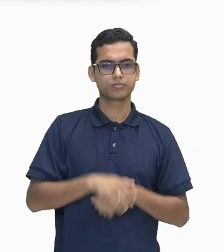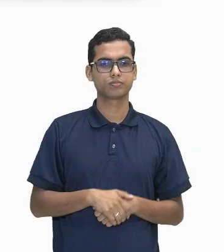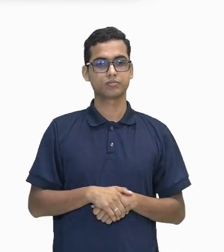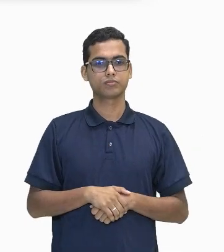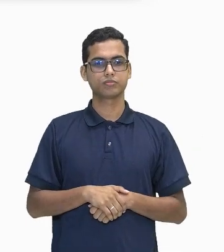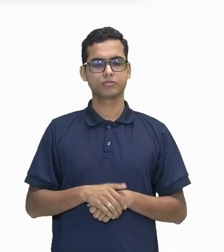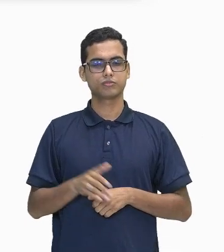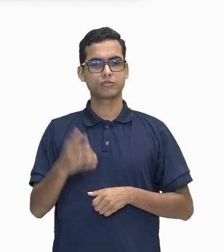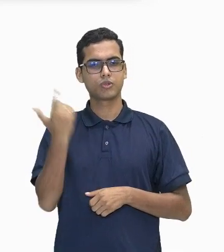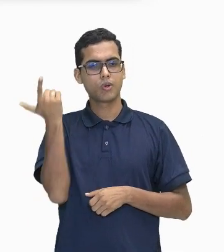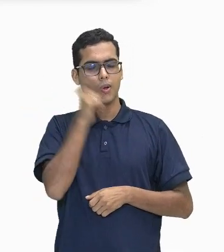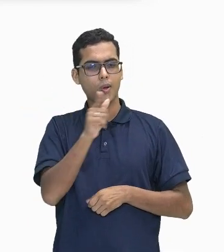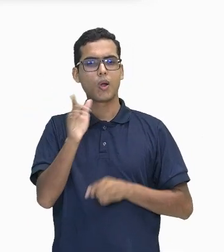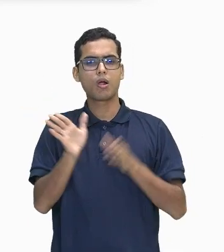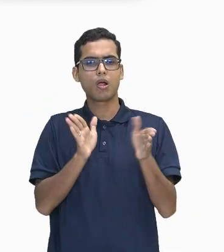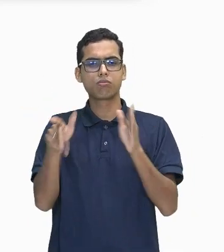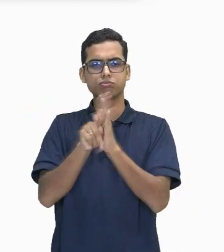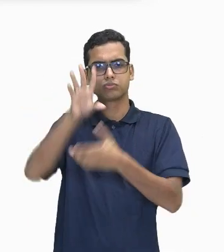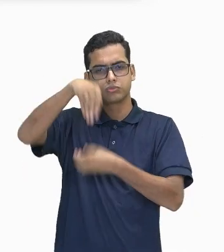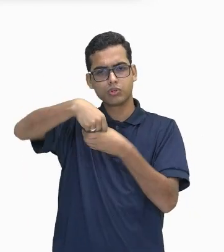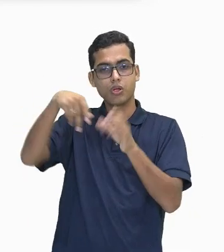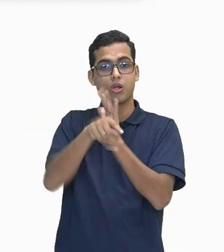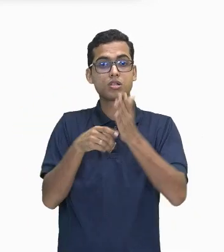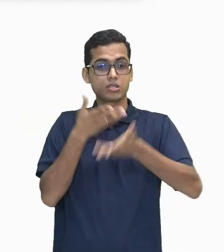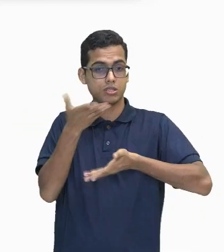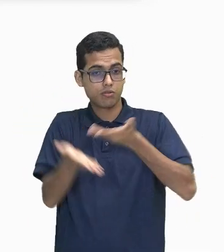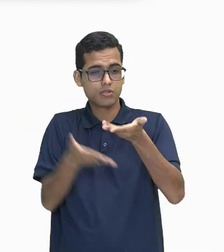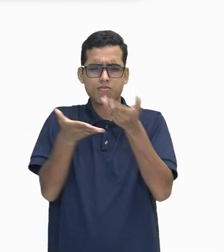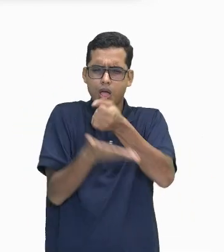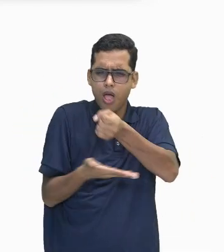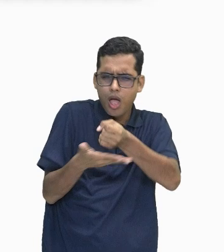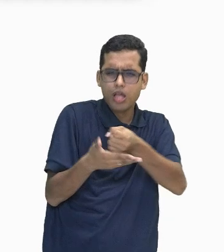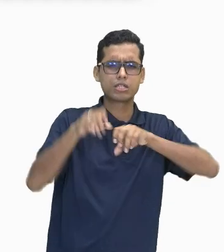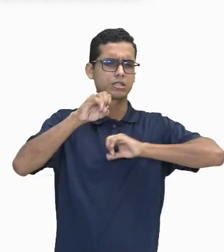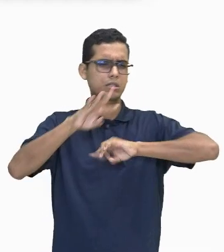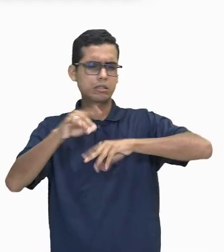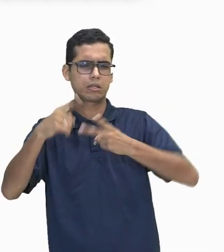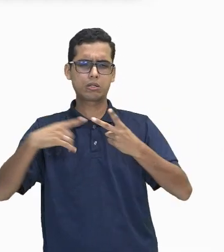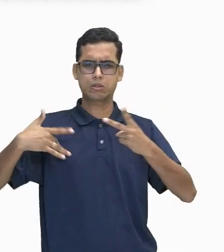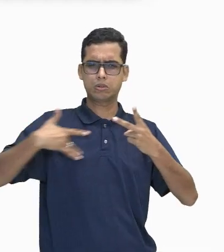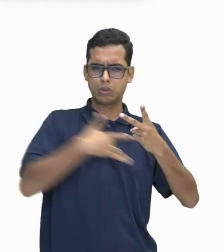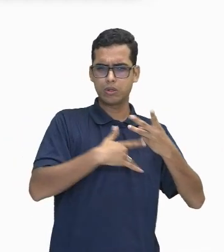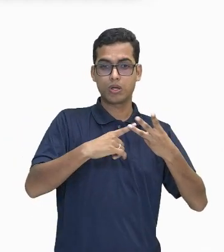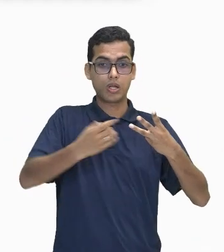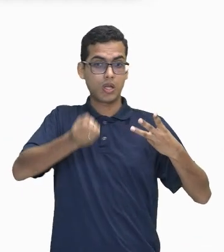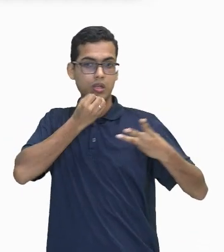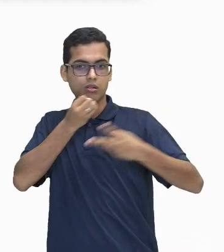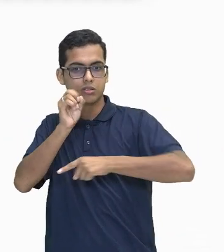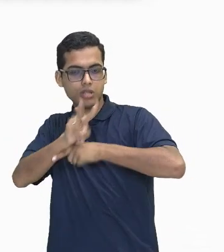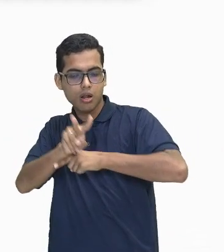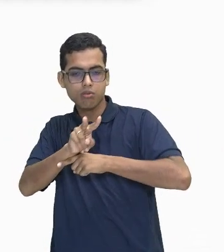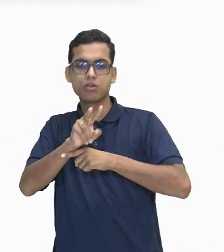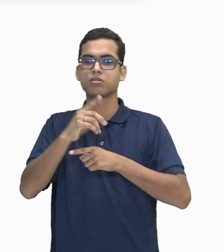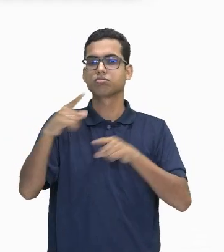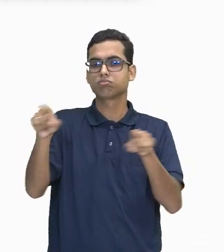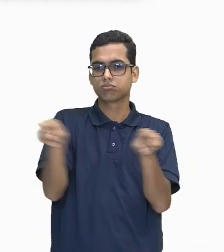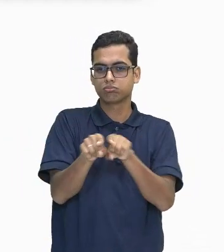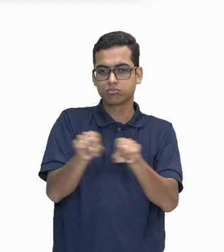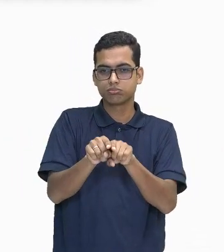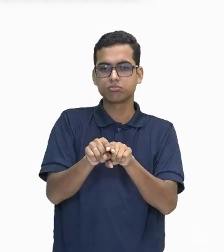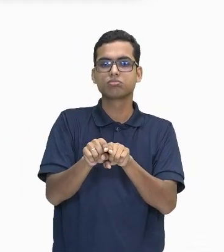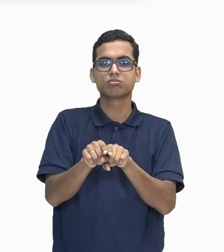serviços básicos, né, como saúde, educação, oportunidades de empregos precários que exacerbam